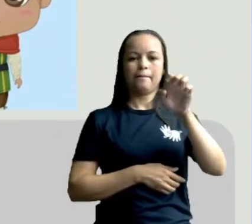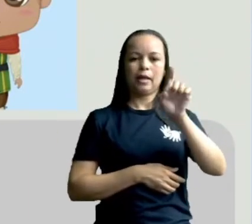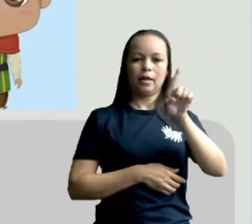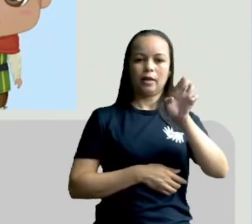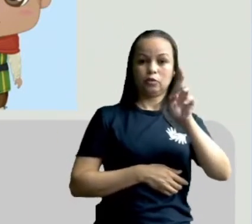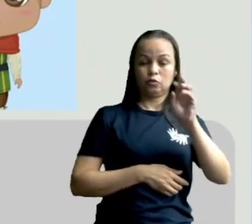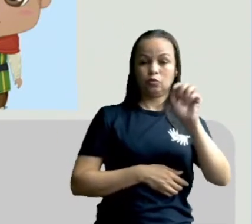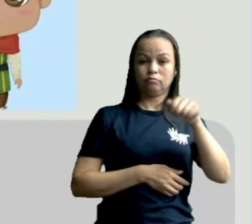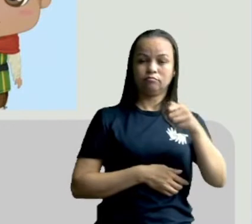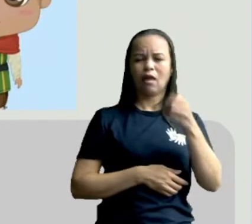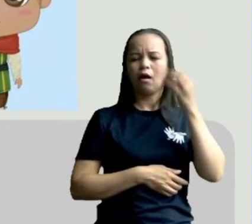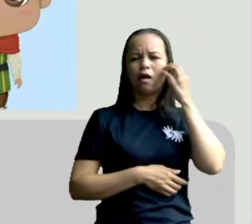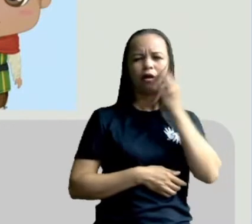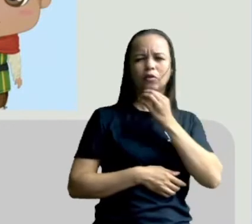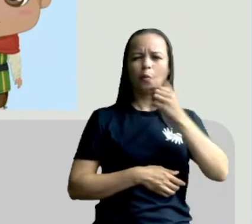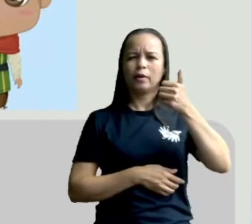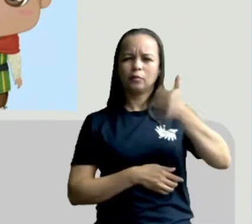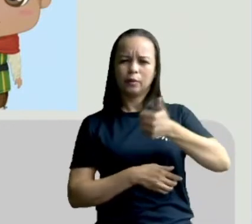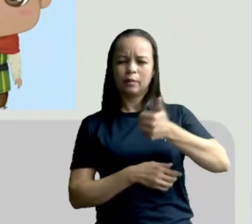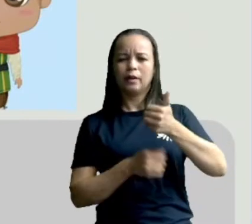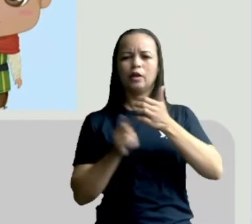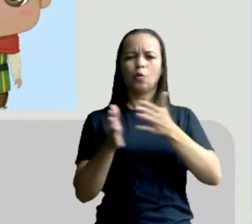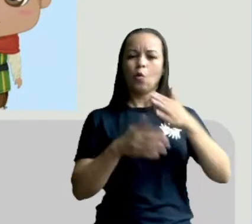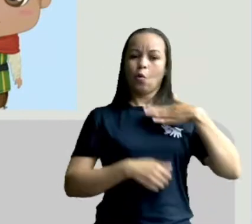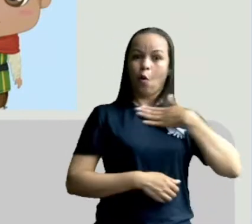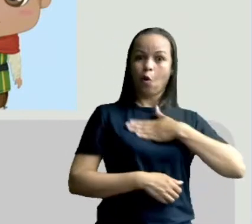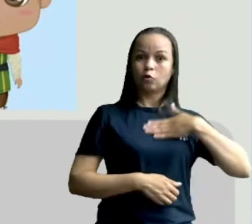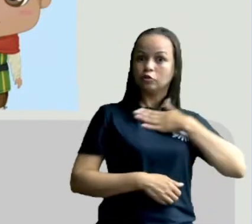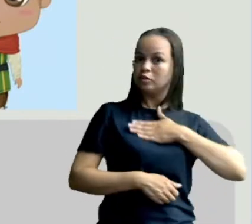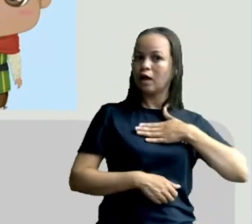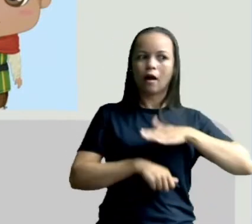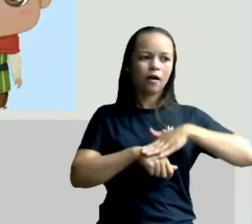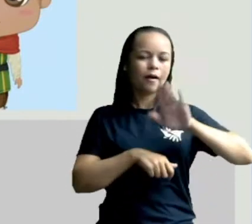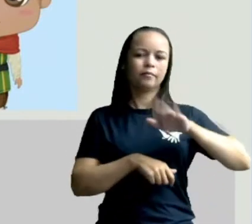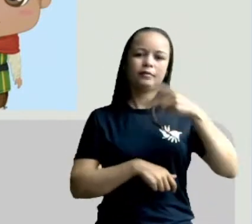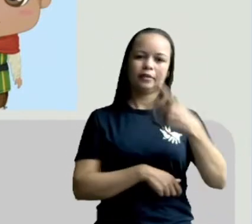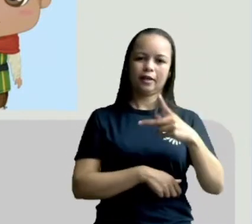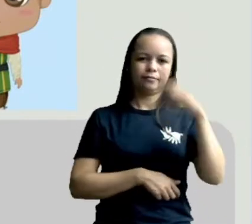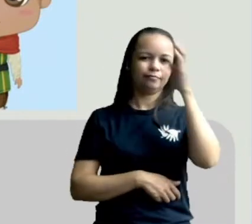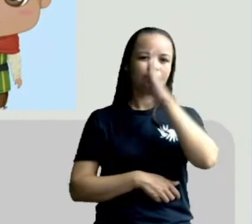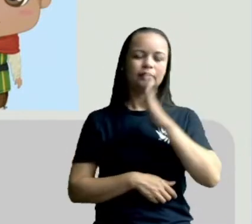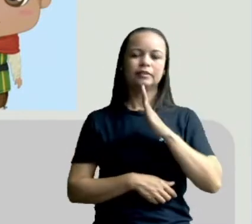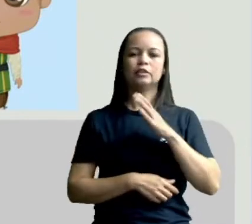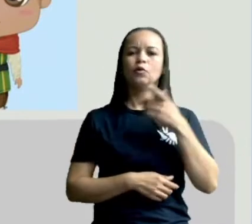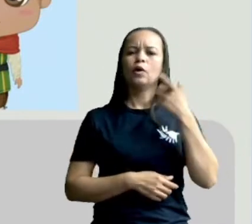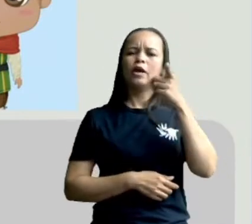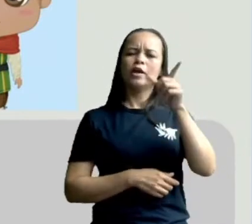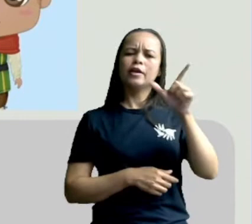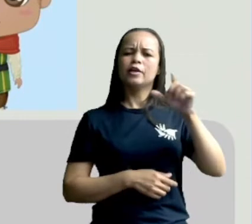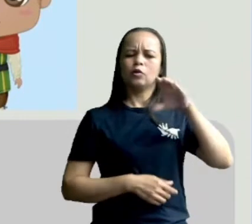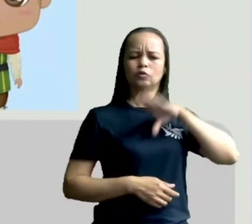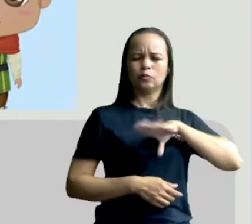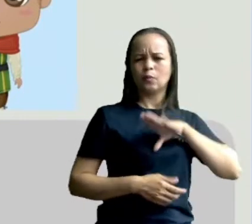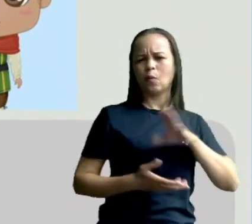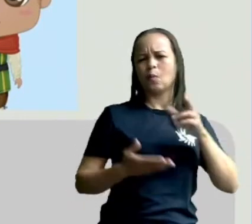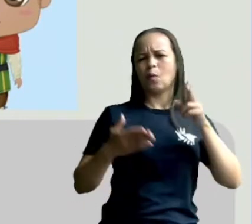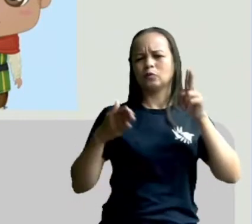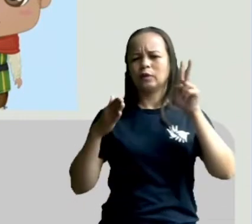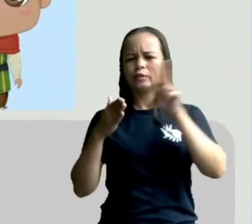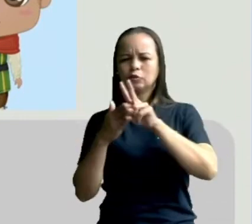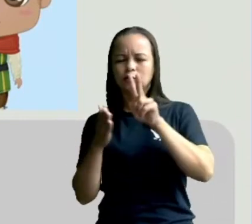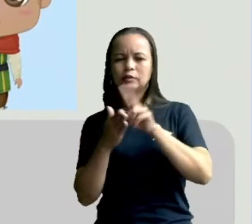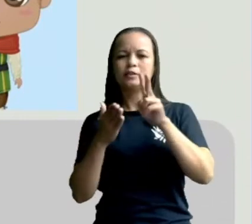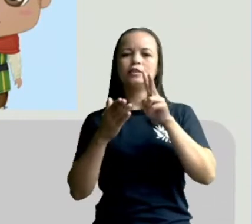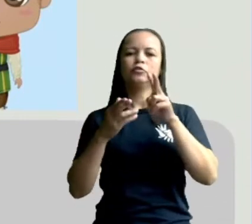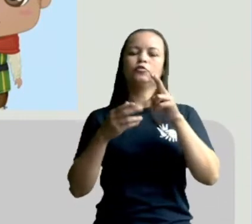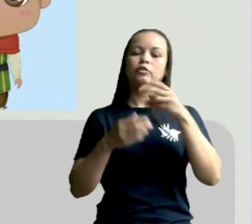gostava muito daqui do Brasil, muito, muito mesmo. Ele e os brasileiros que moravam aqui, né? Os índios, os